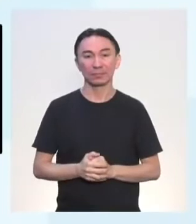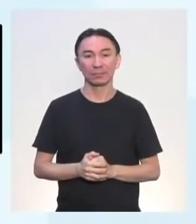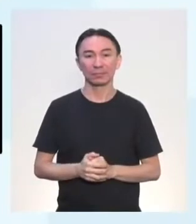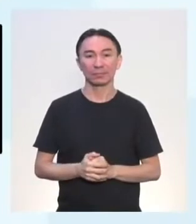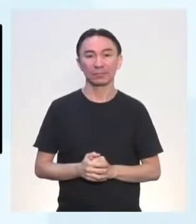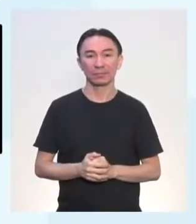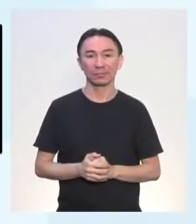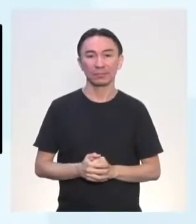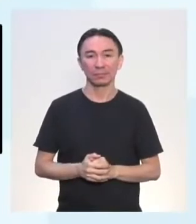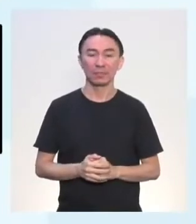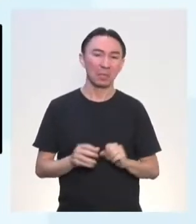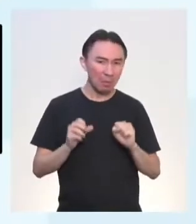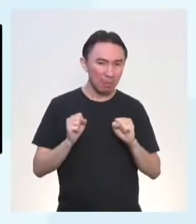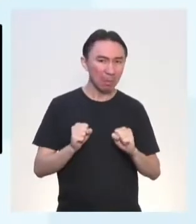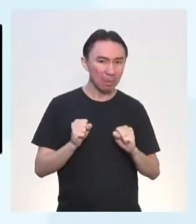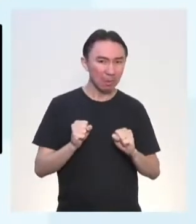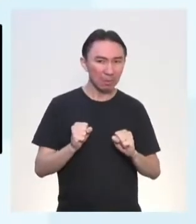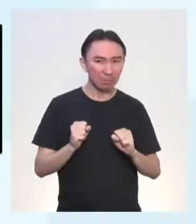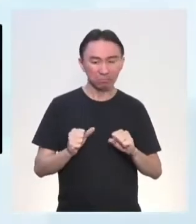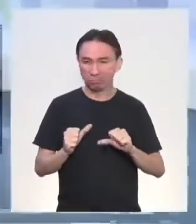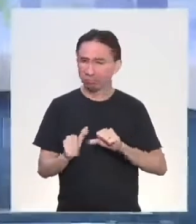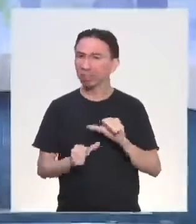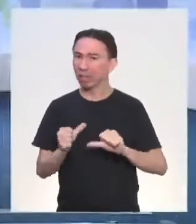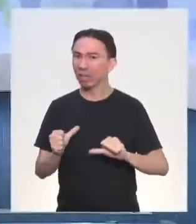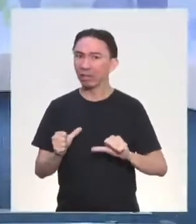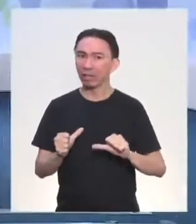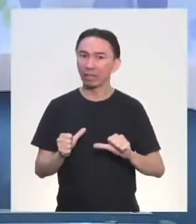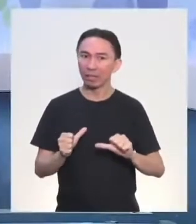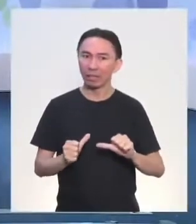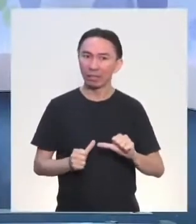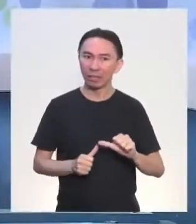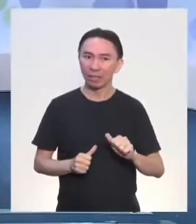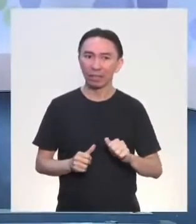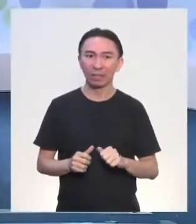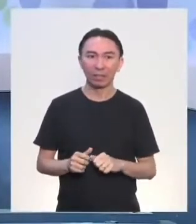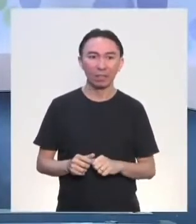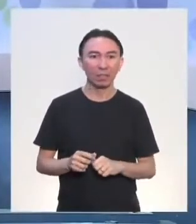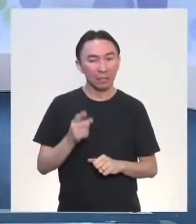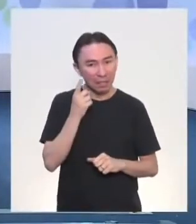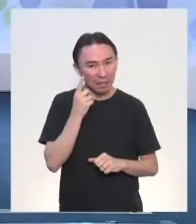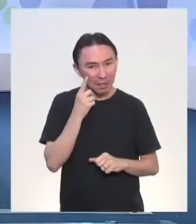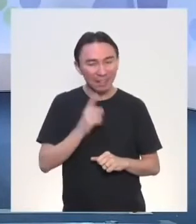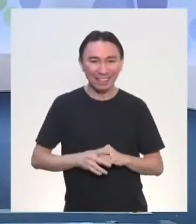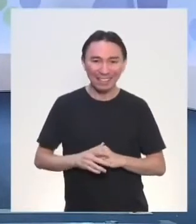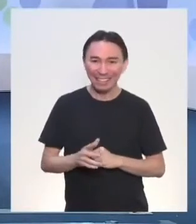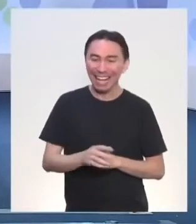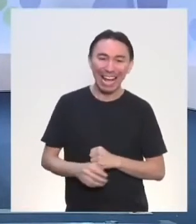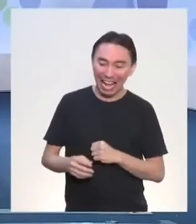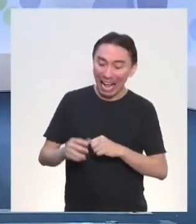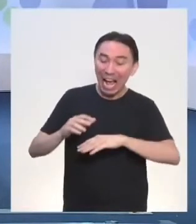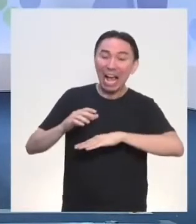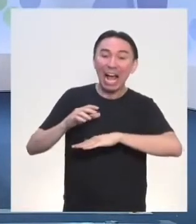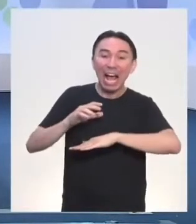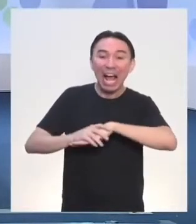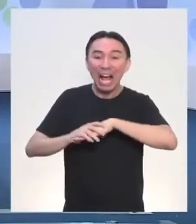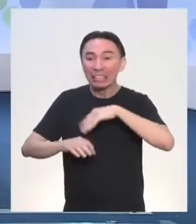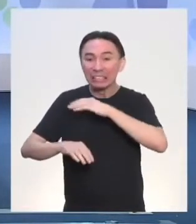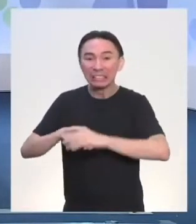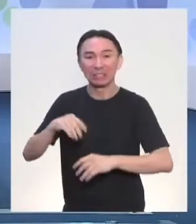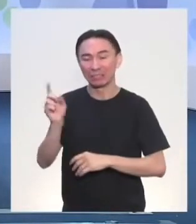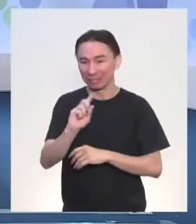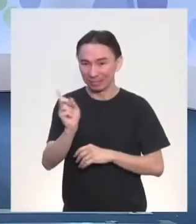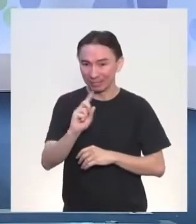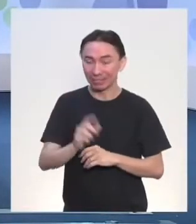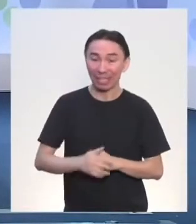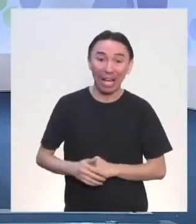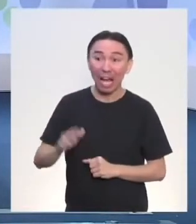pode até mudar isso daí. Não é ação. É fato, acontecimento que eu queria, tá? Tem uma palavra errada